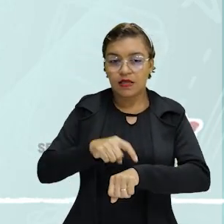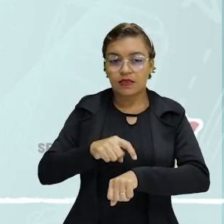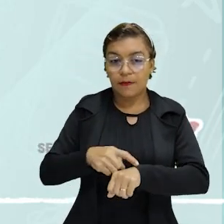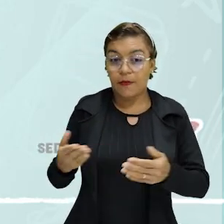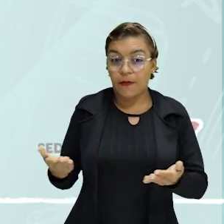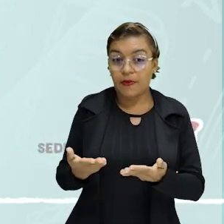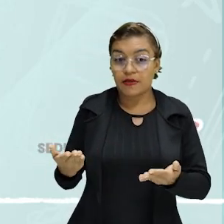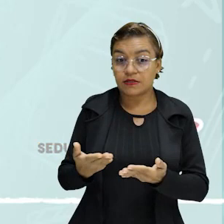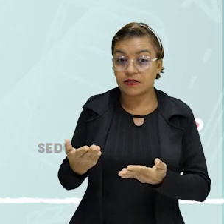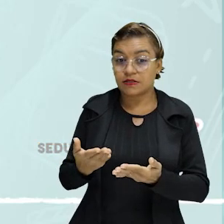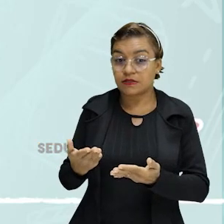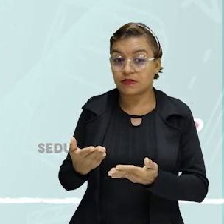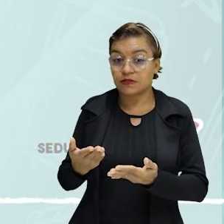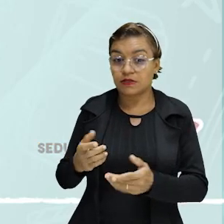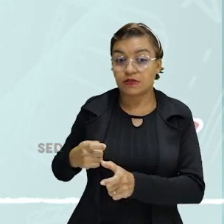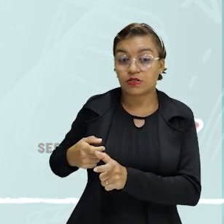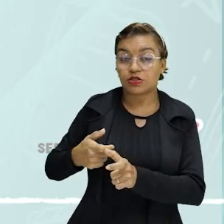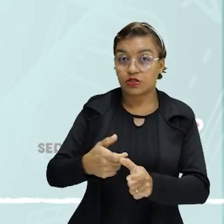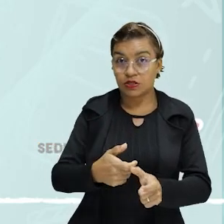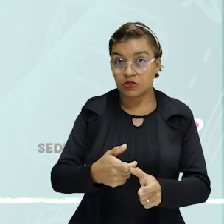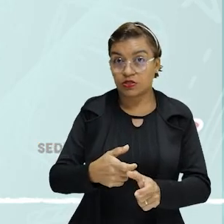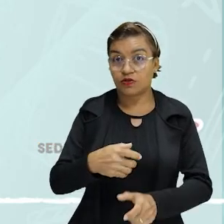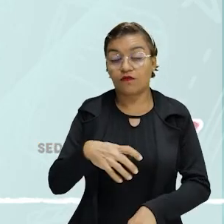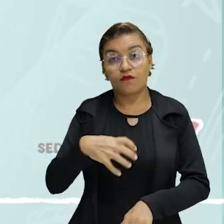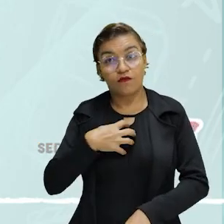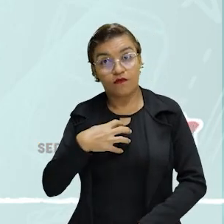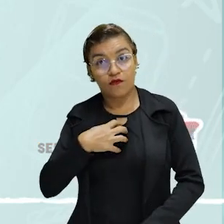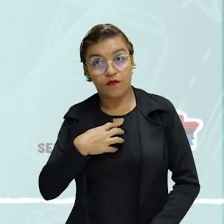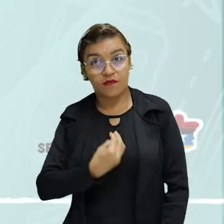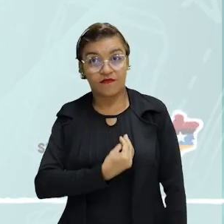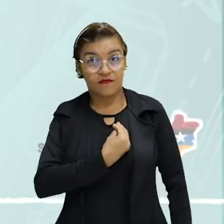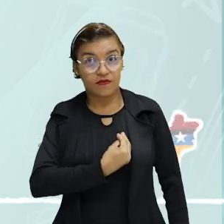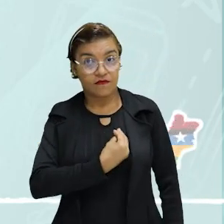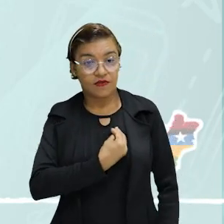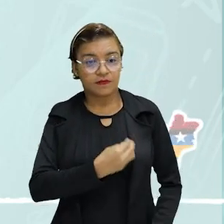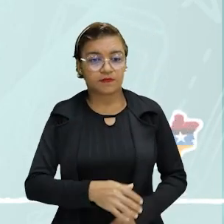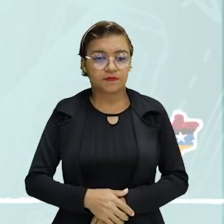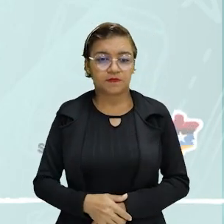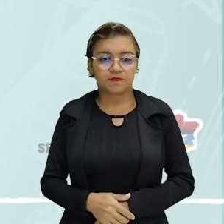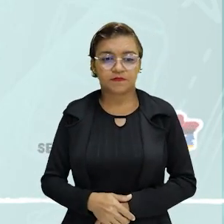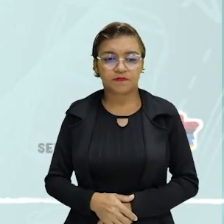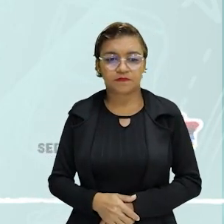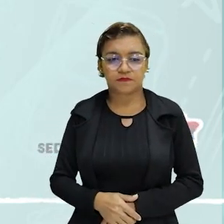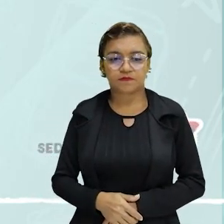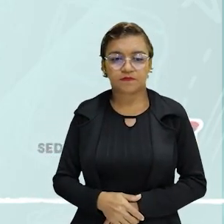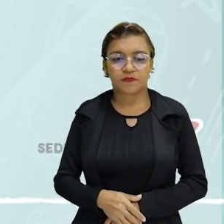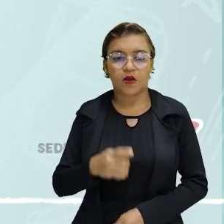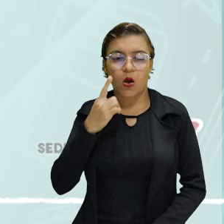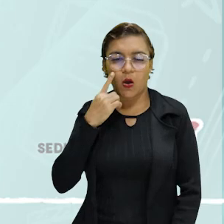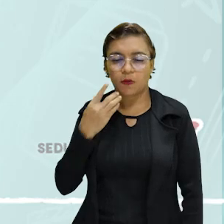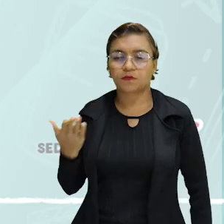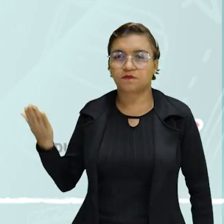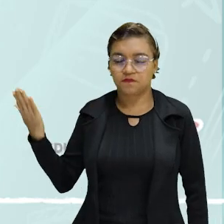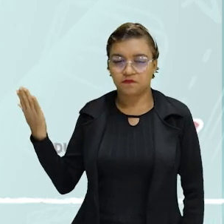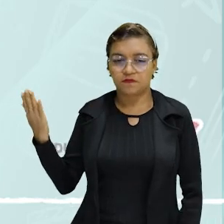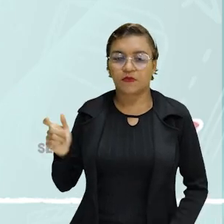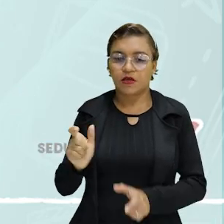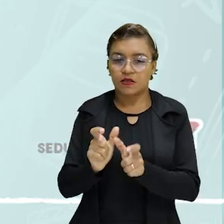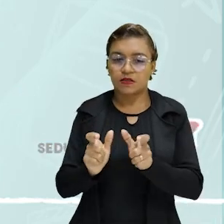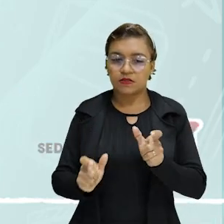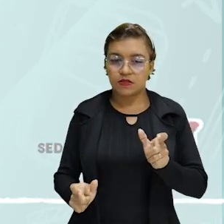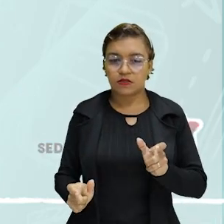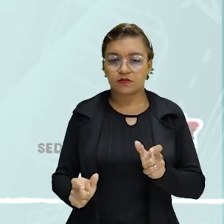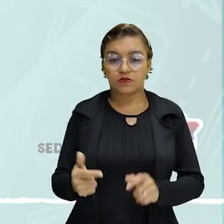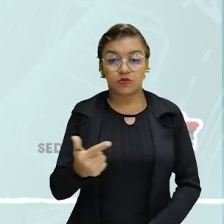modo, indicativo do modo viver. Vivesseis. A desinência é de pessoa, segunda